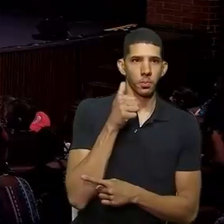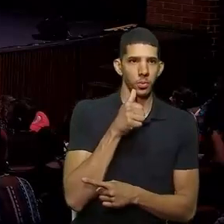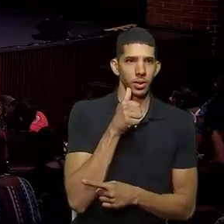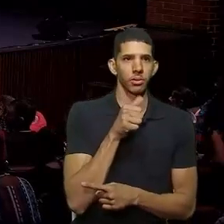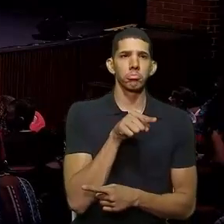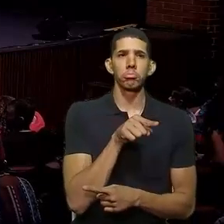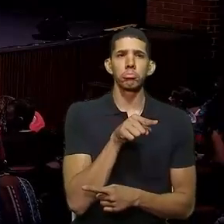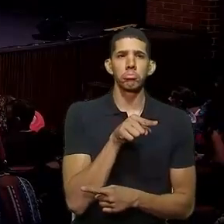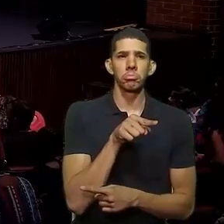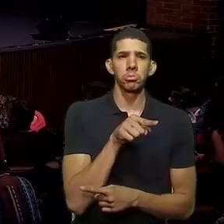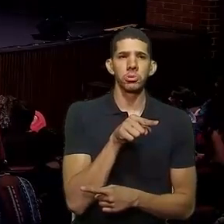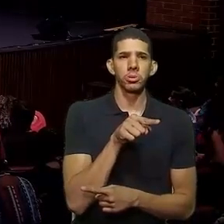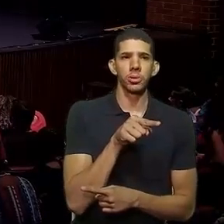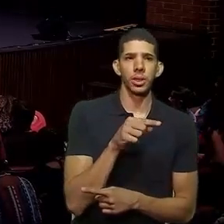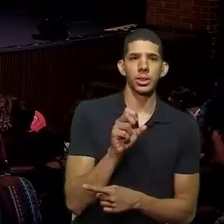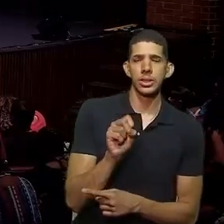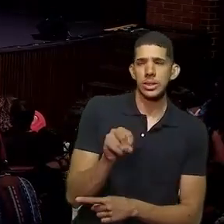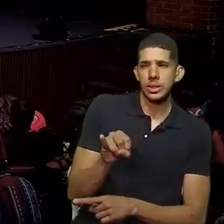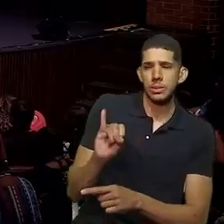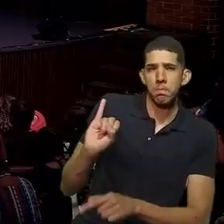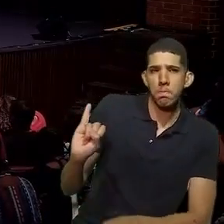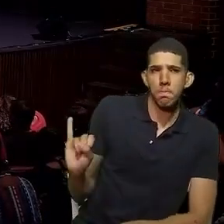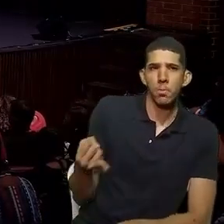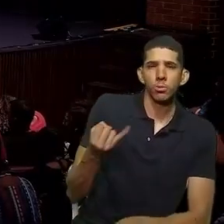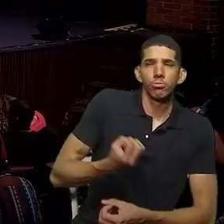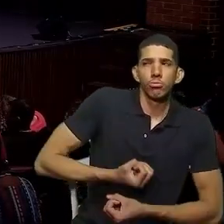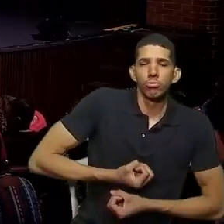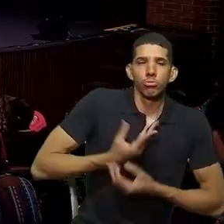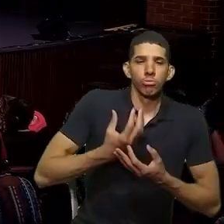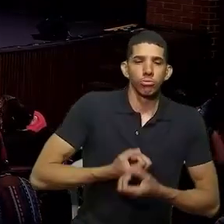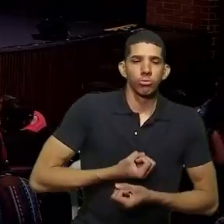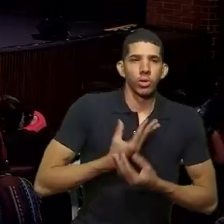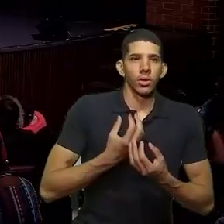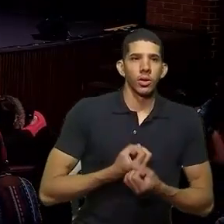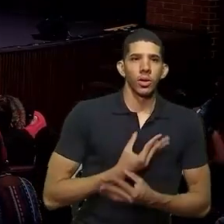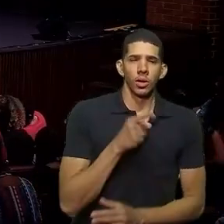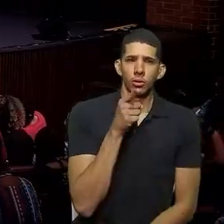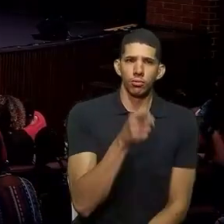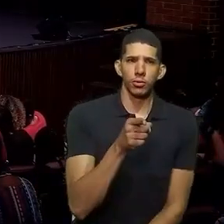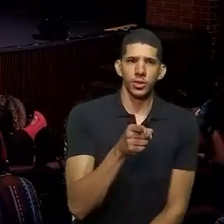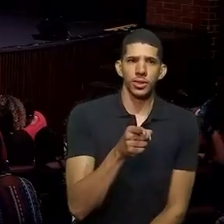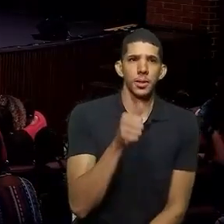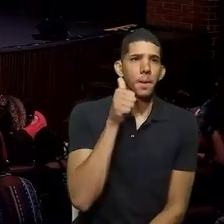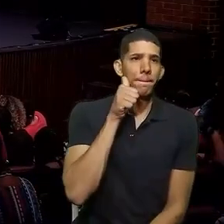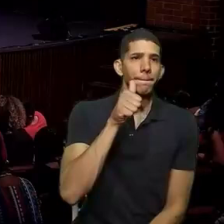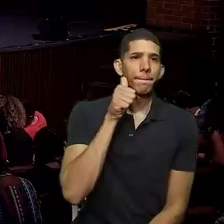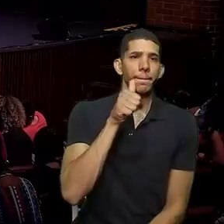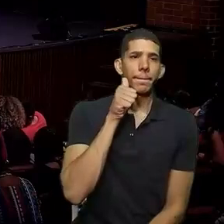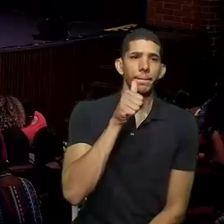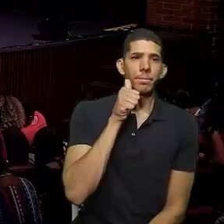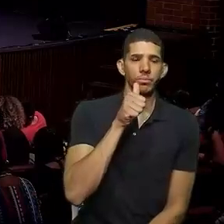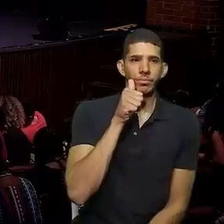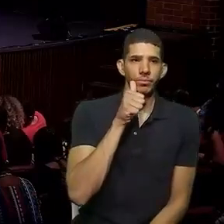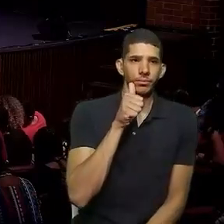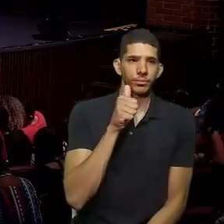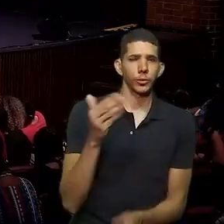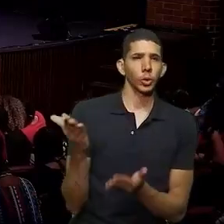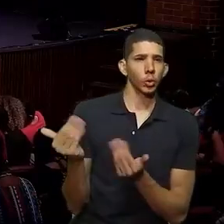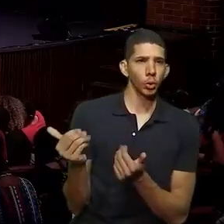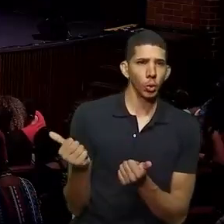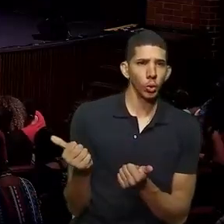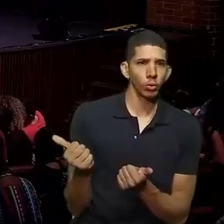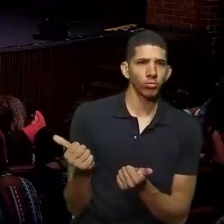a oportunidade de dizer algo para a menina Conceição e para a menina Rosinha, o que vocês